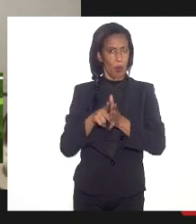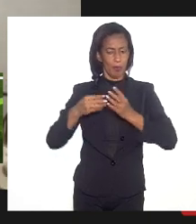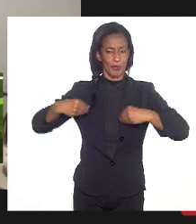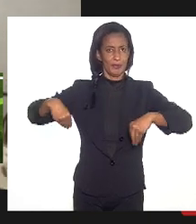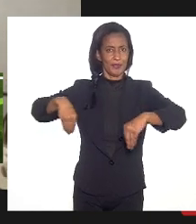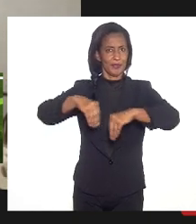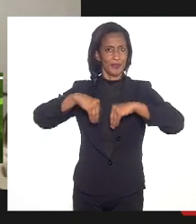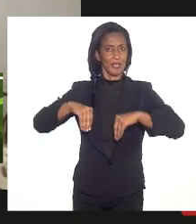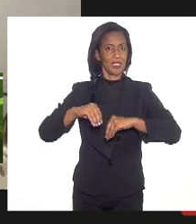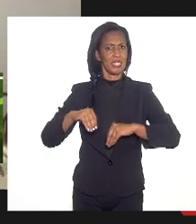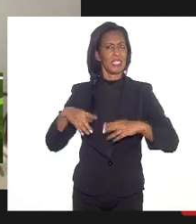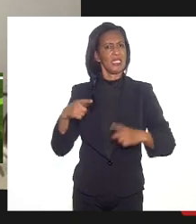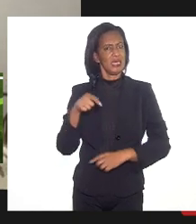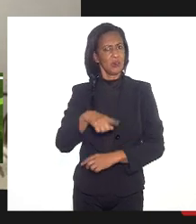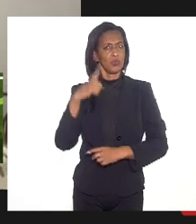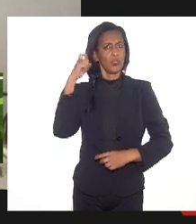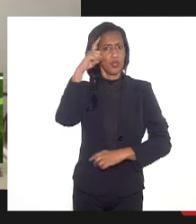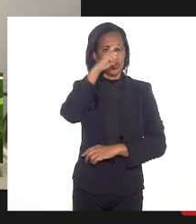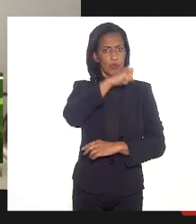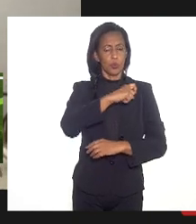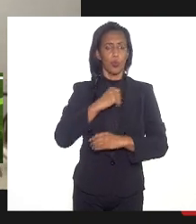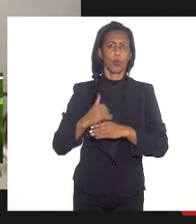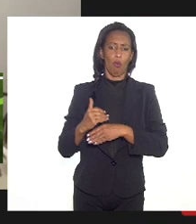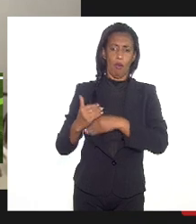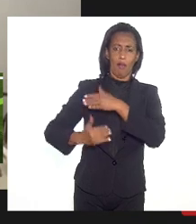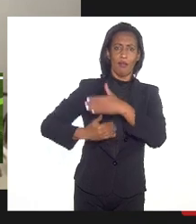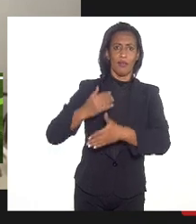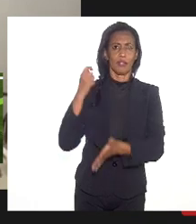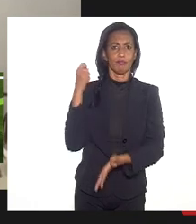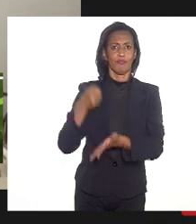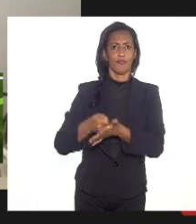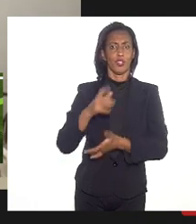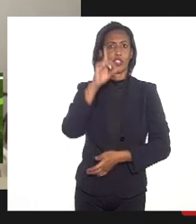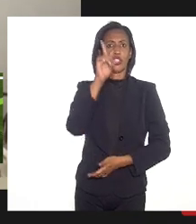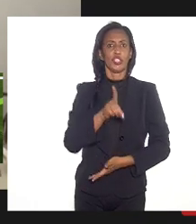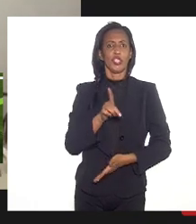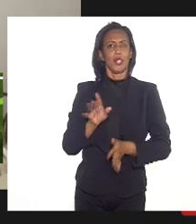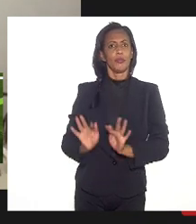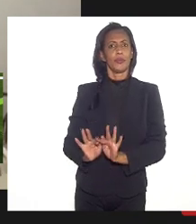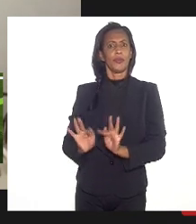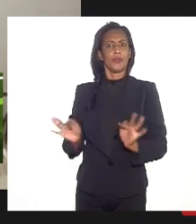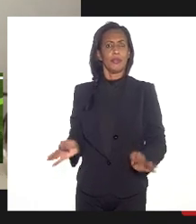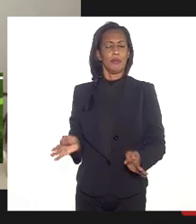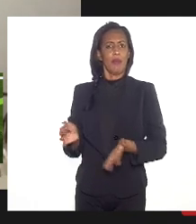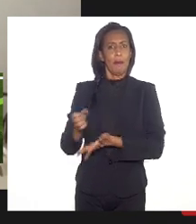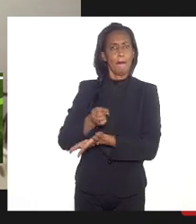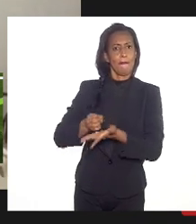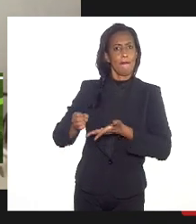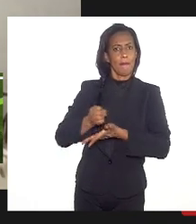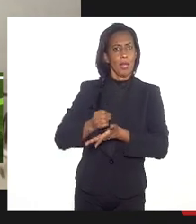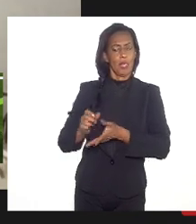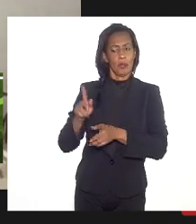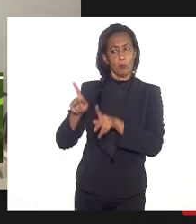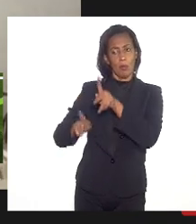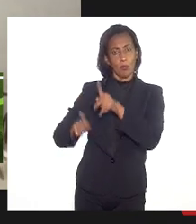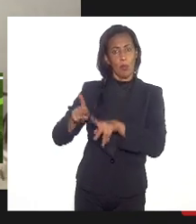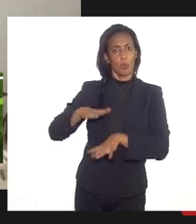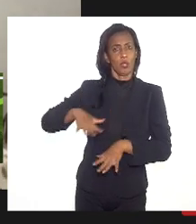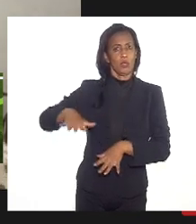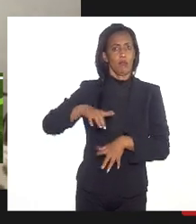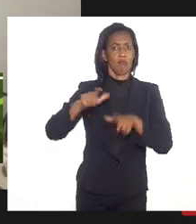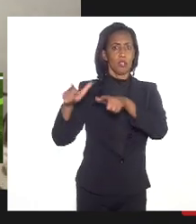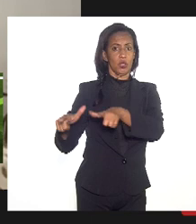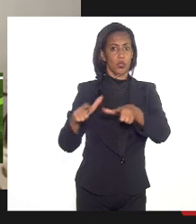Isso dificulta ainda mais o processo de avanço de garantia de direitos básicos das populações desses